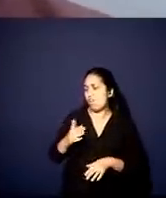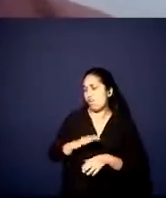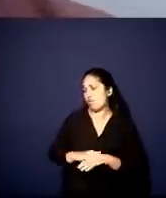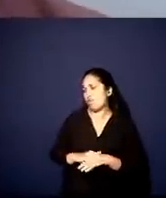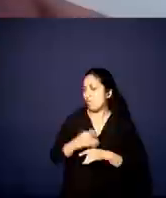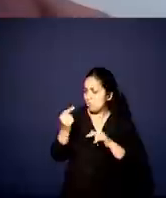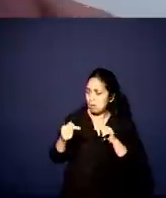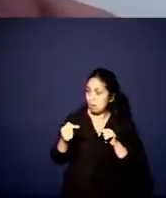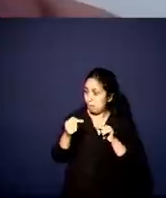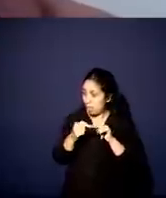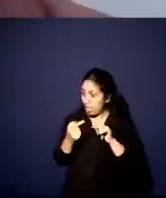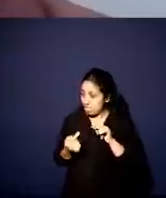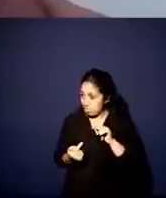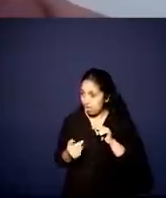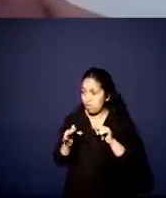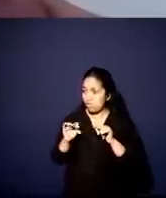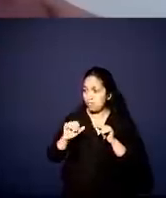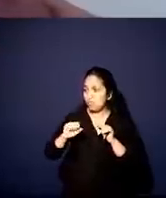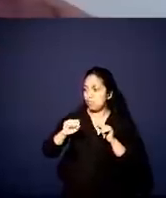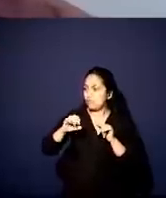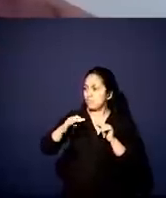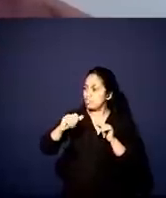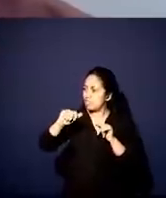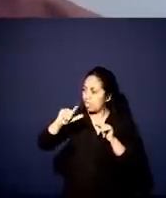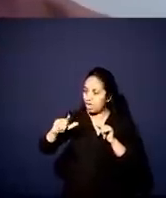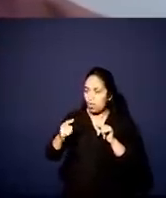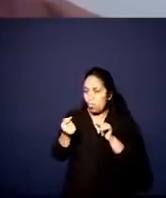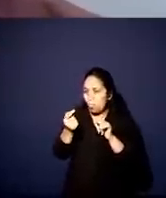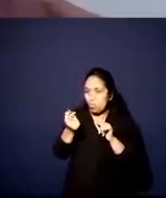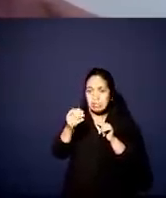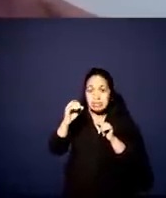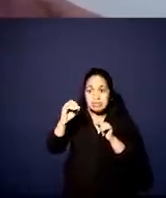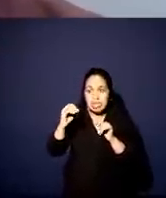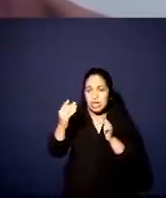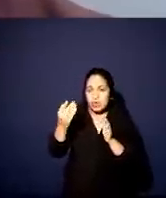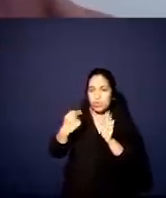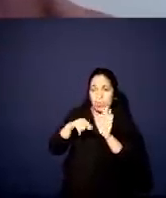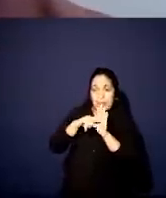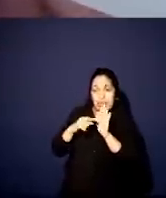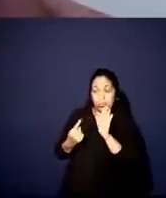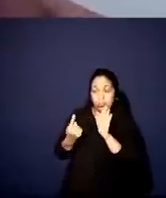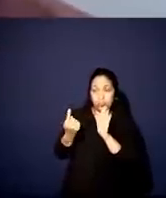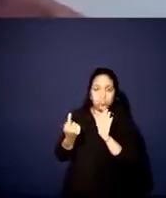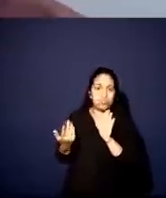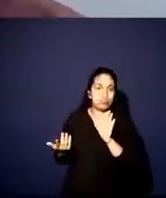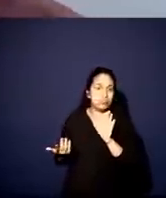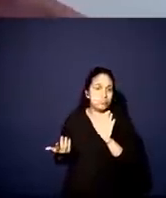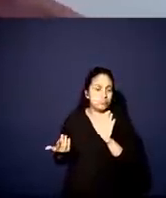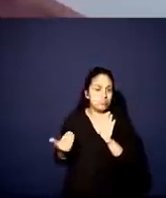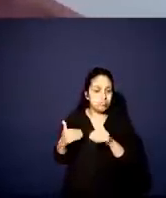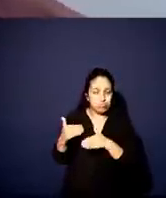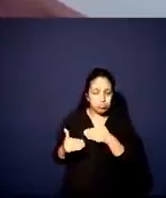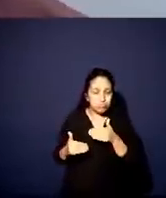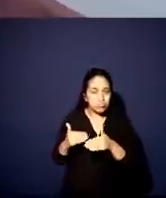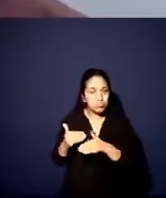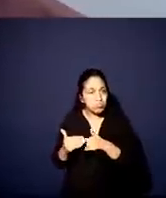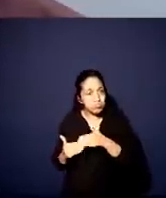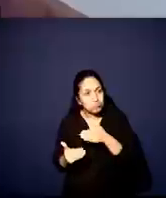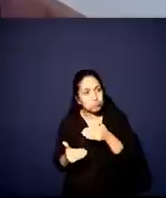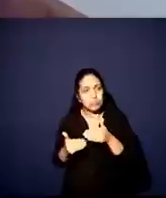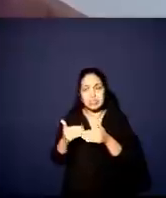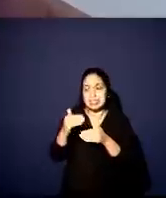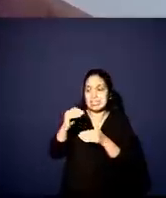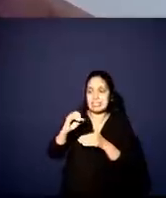uma meta fiscal de superávit primário perto de zero ou de menos um, com a trajetória em algum momento chegando